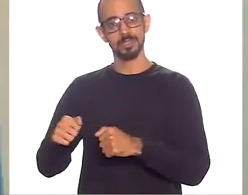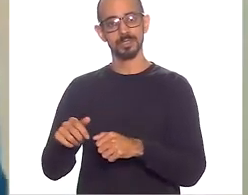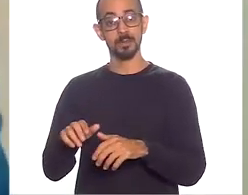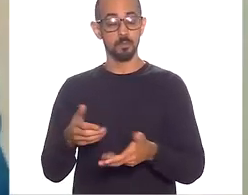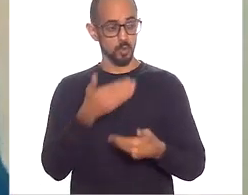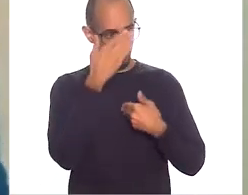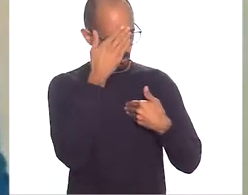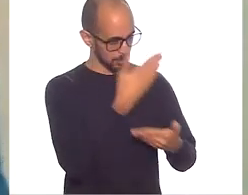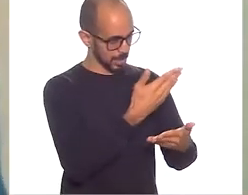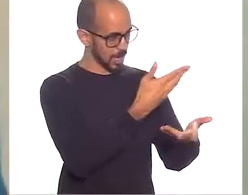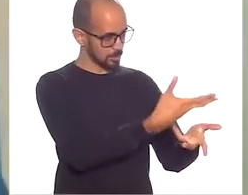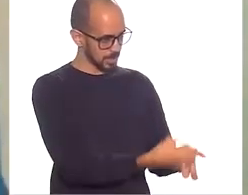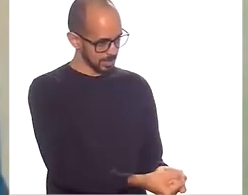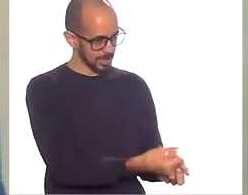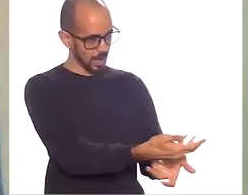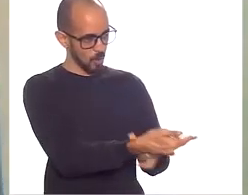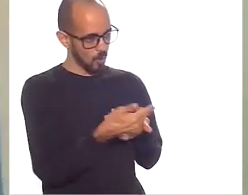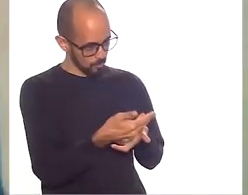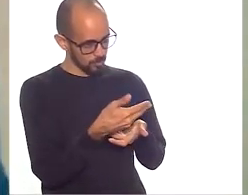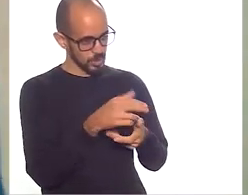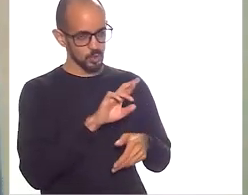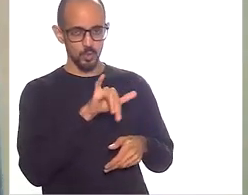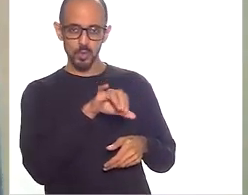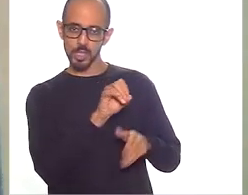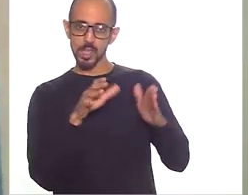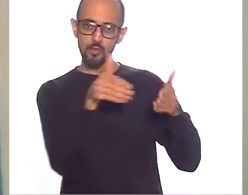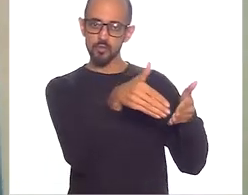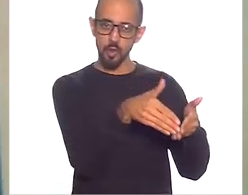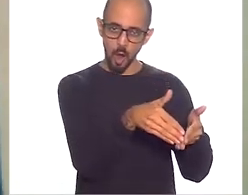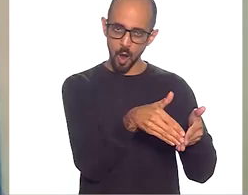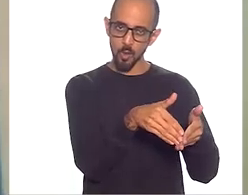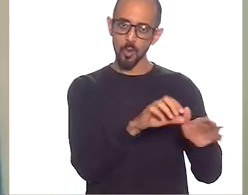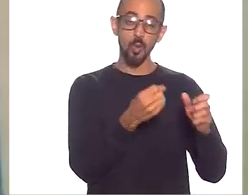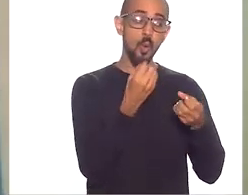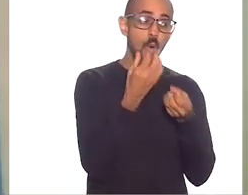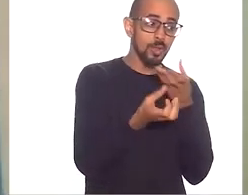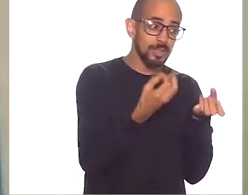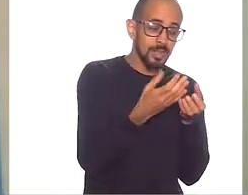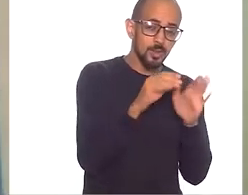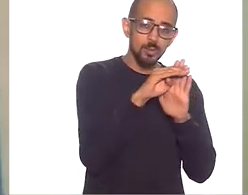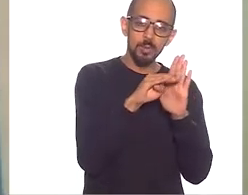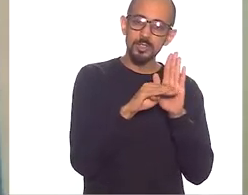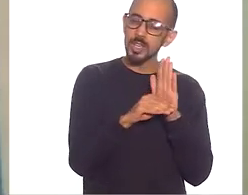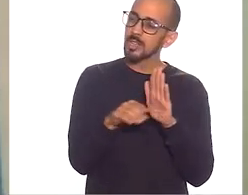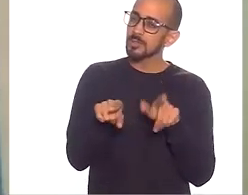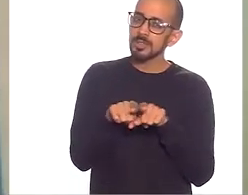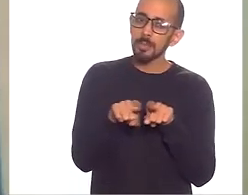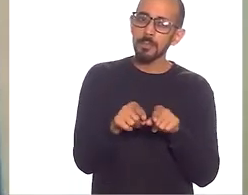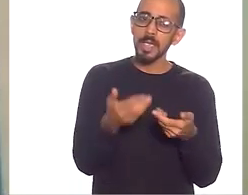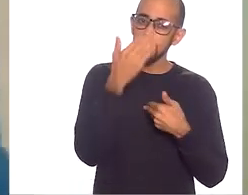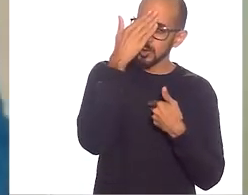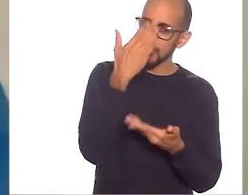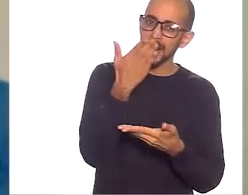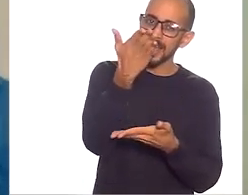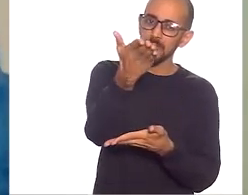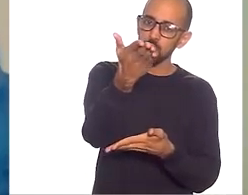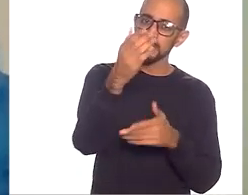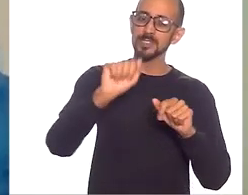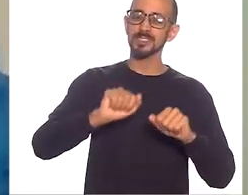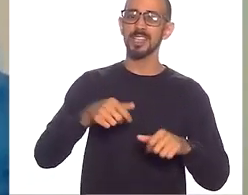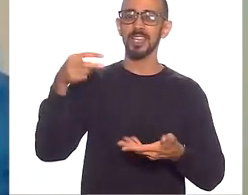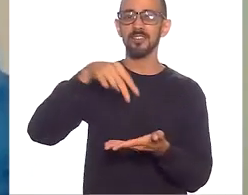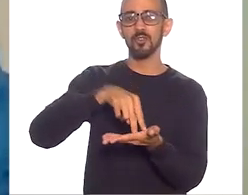Graziela, muito obrigada por ter aceitado o convite de participar aqui do Rio em Foco, contando um pouco do projeto Tri Empreendedora. E obrigada a você